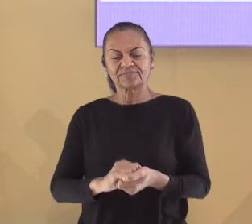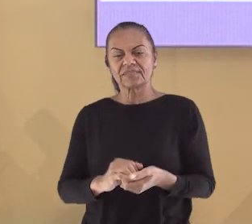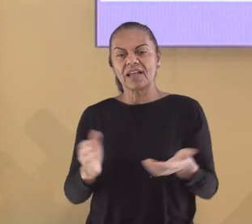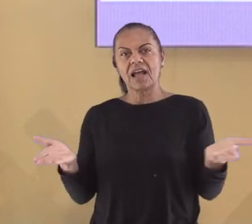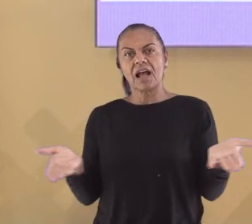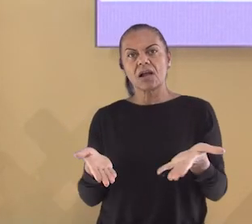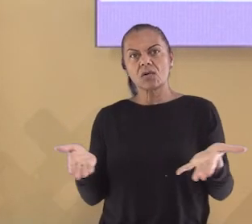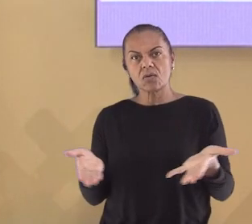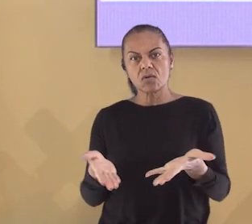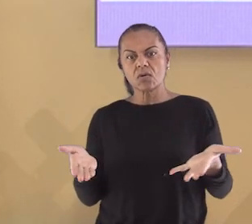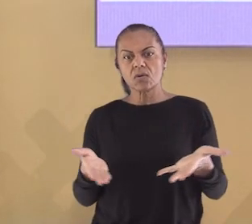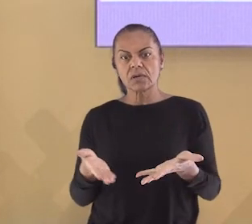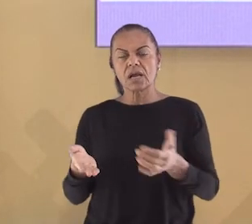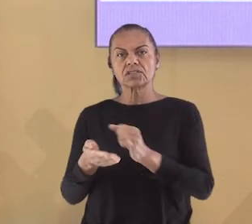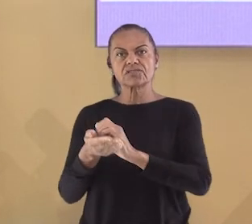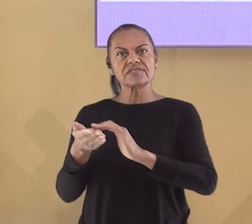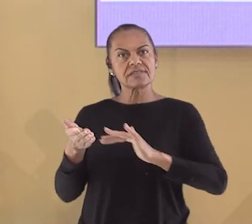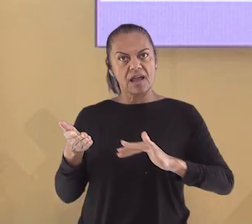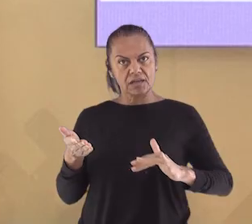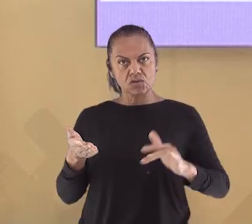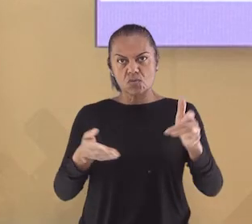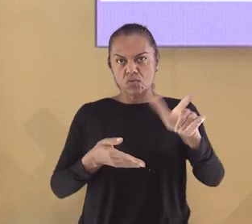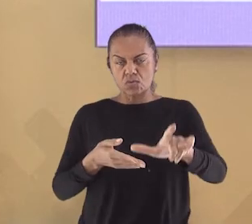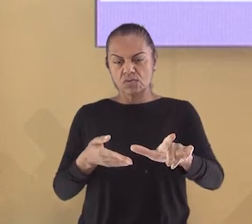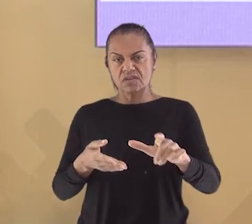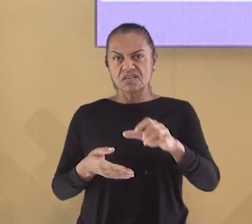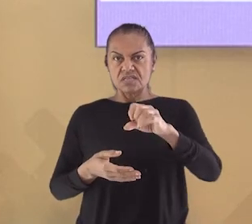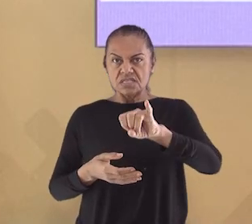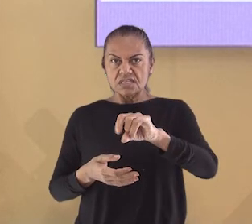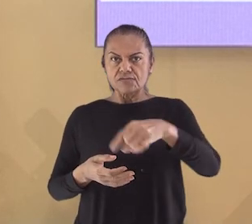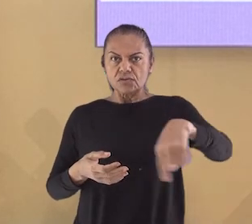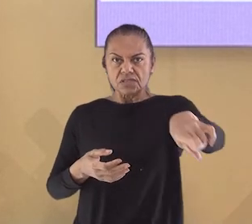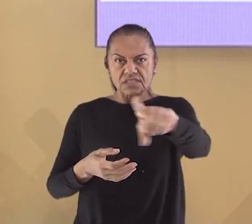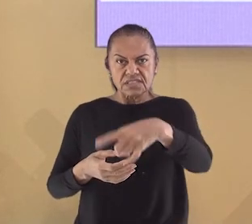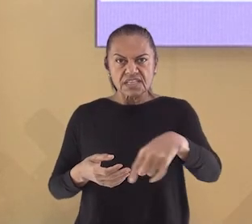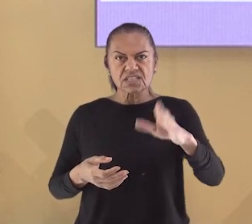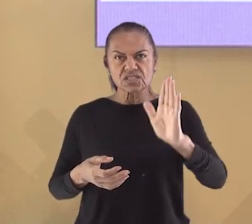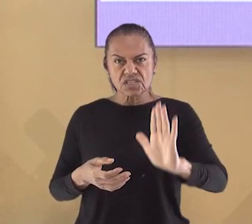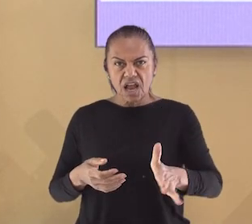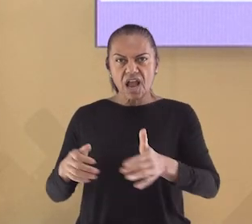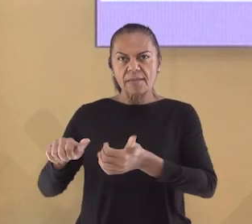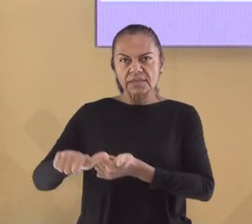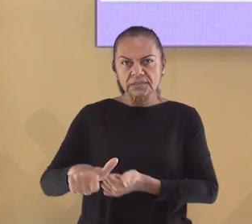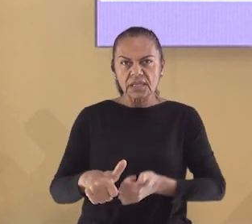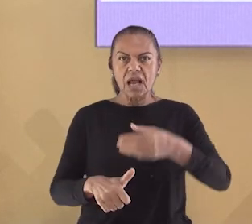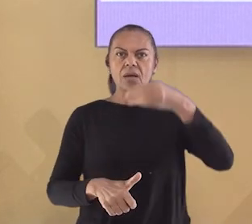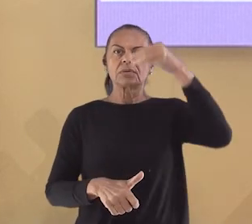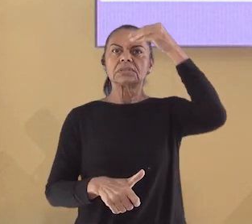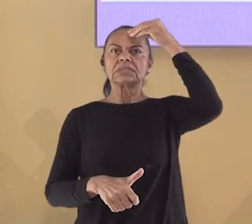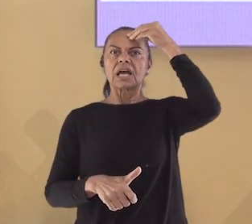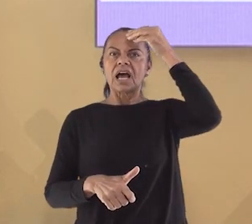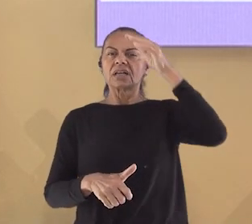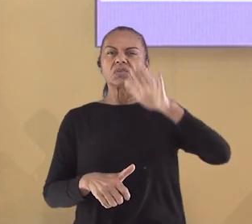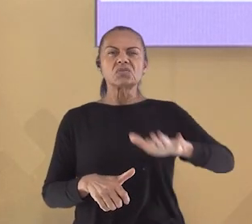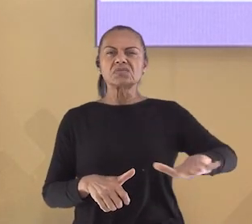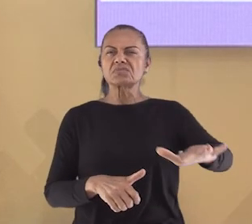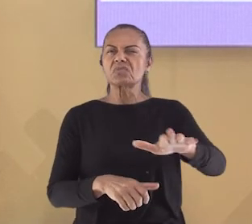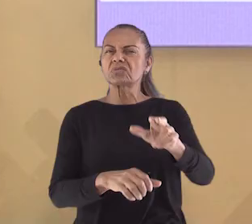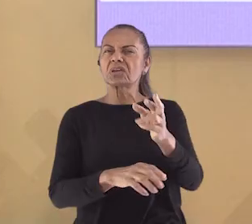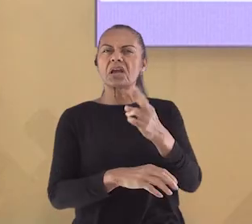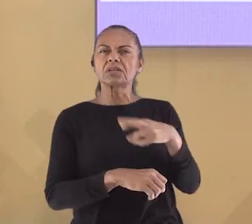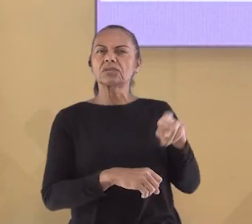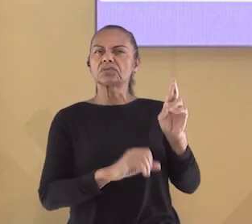foi batizado ou apresentado a um espaço religioso, peça a seus familiares que o ajudem, com